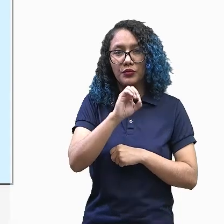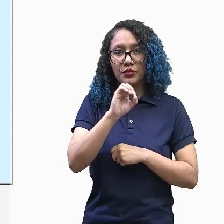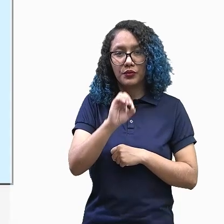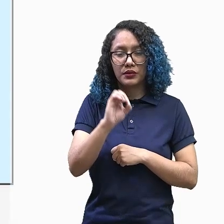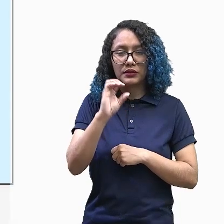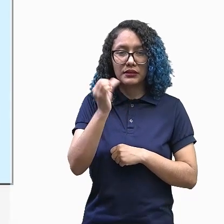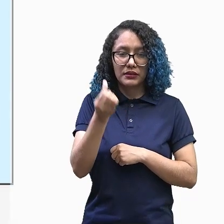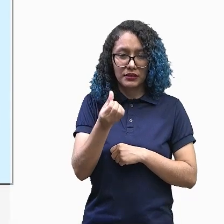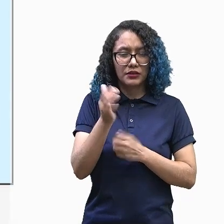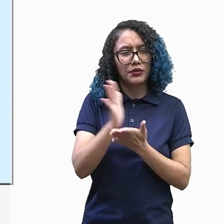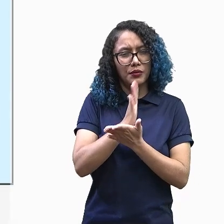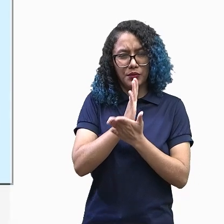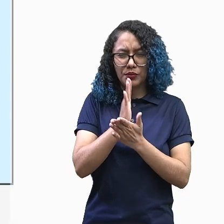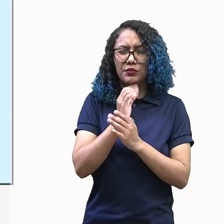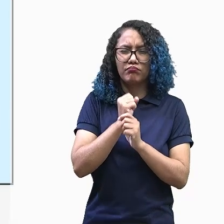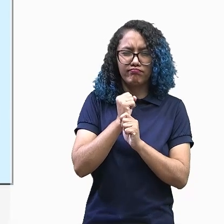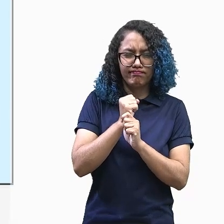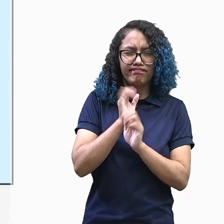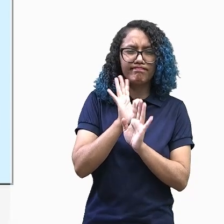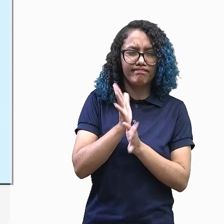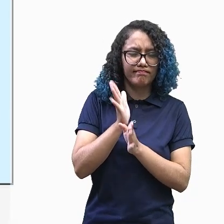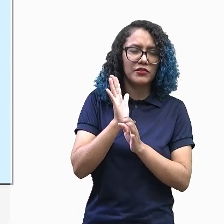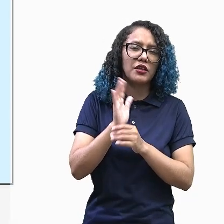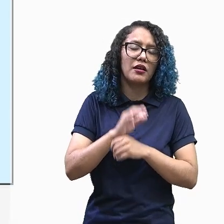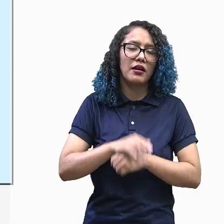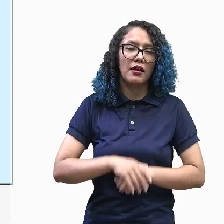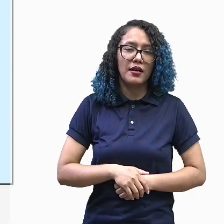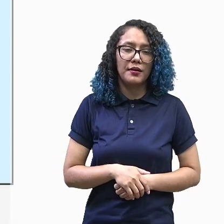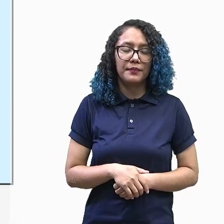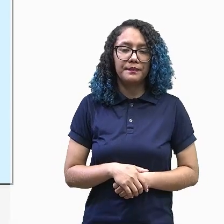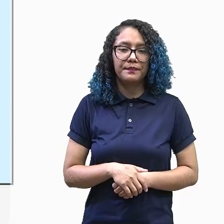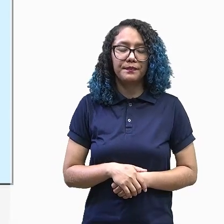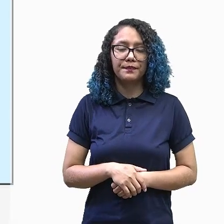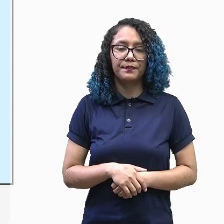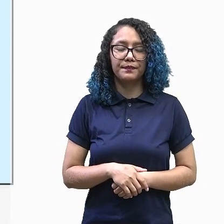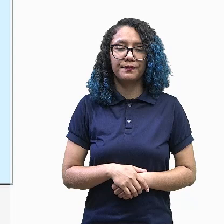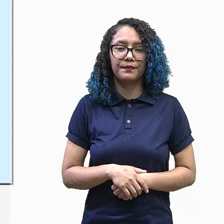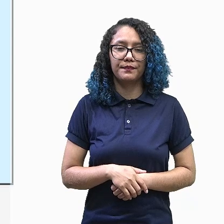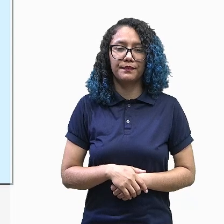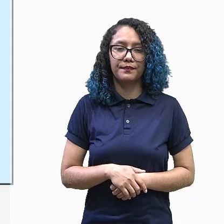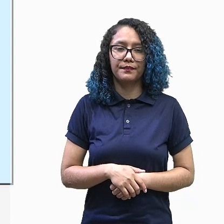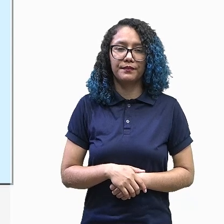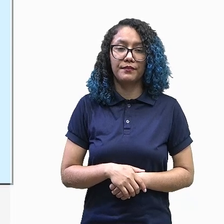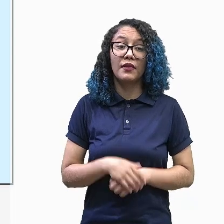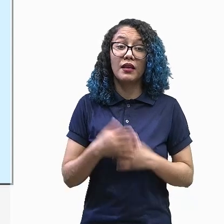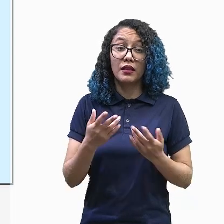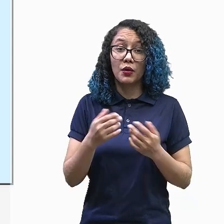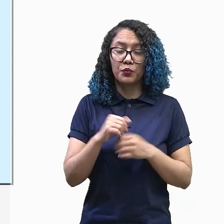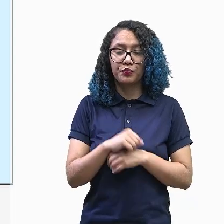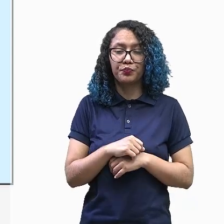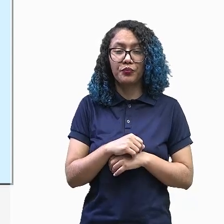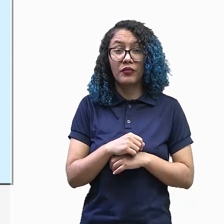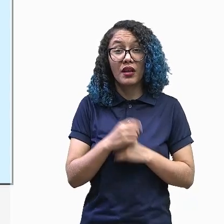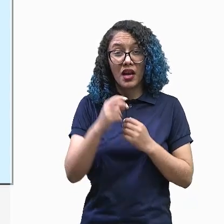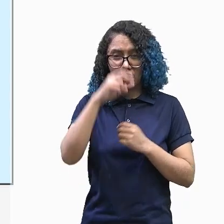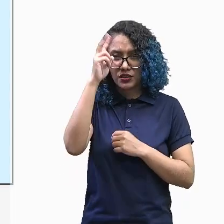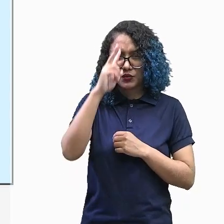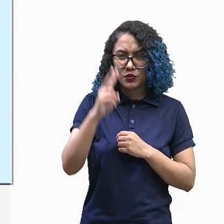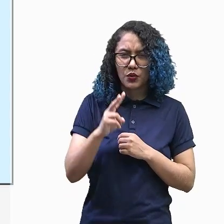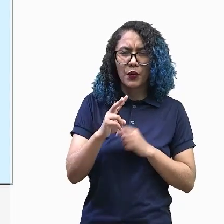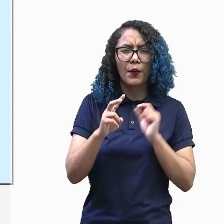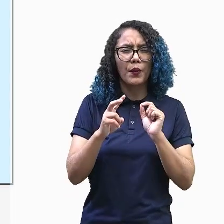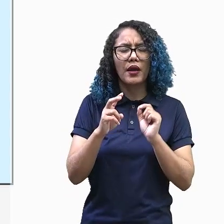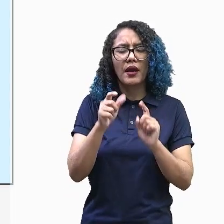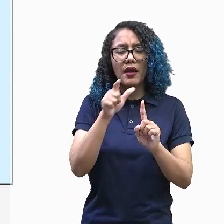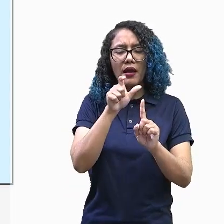alguns anos, né? E em relação a esse texto, né, essa história, a morte de